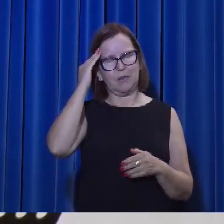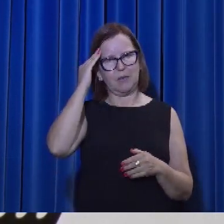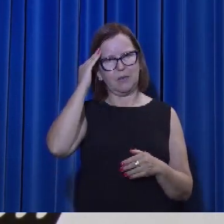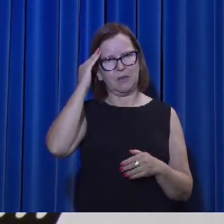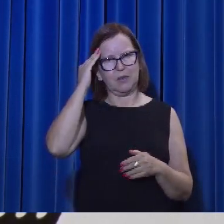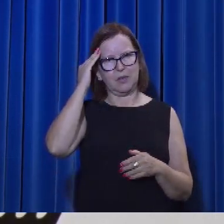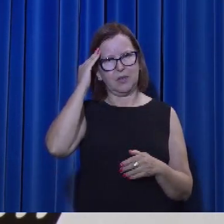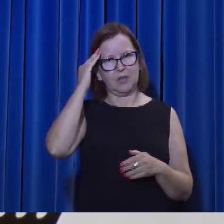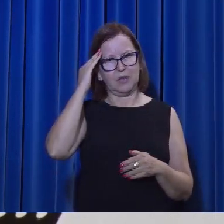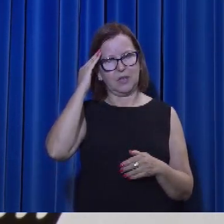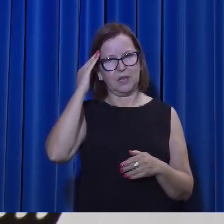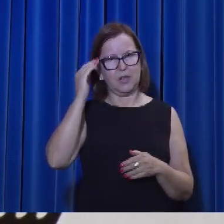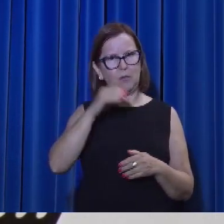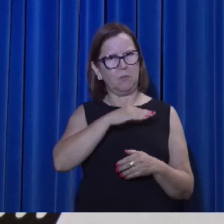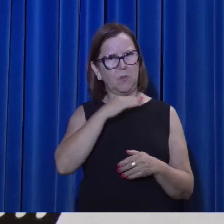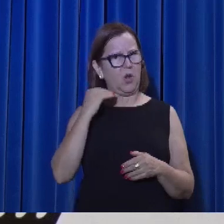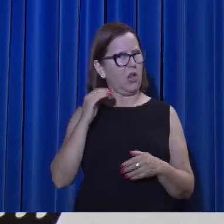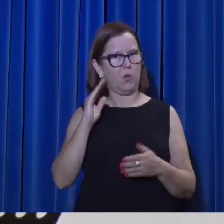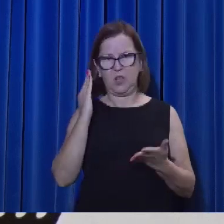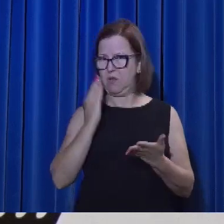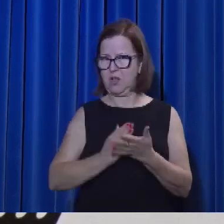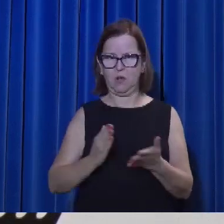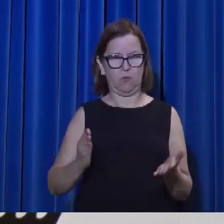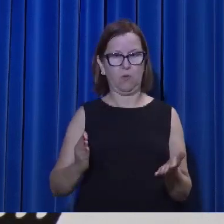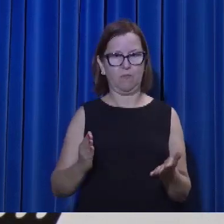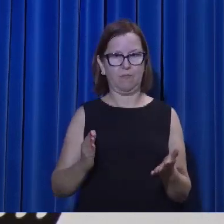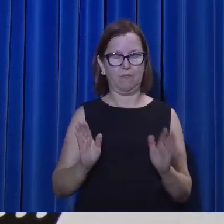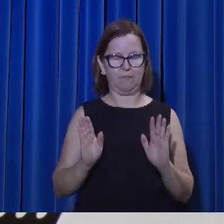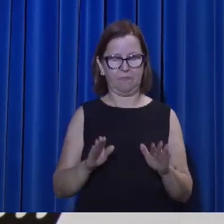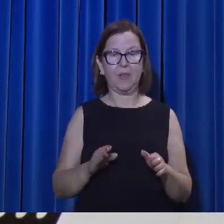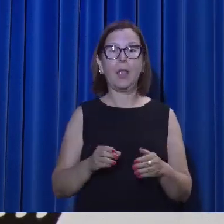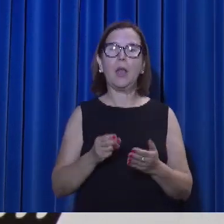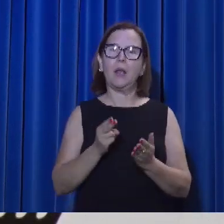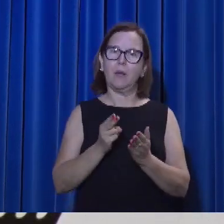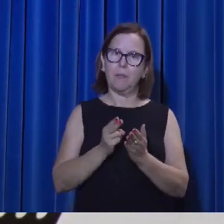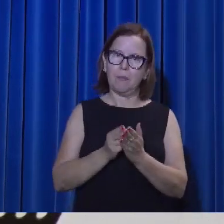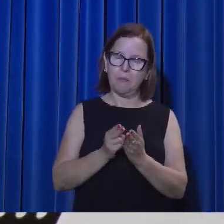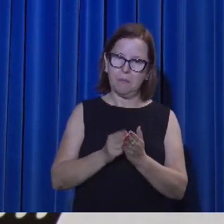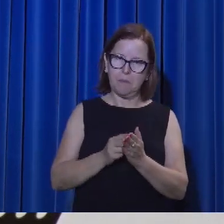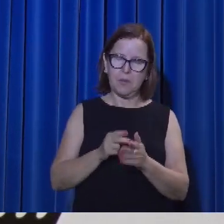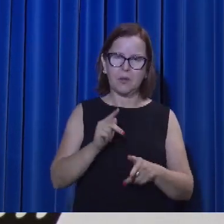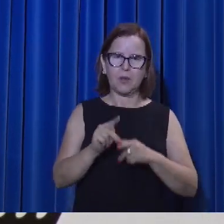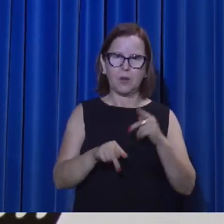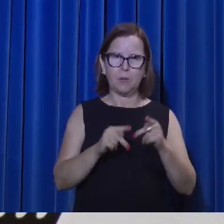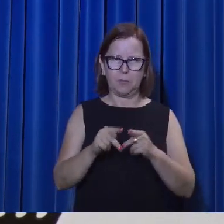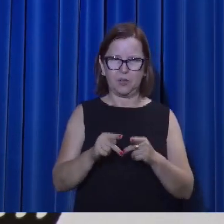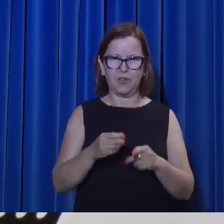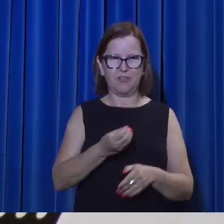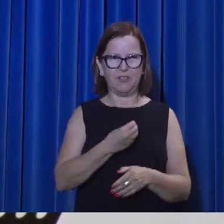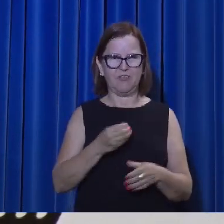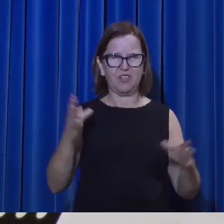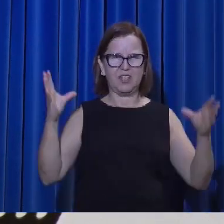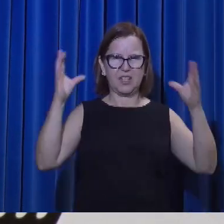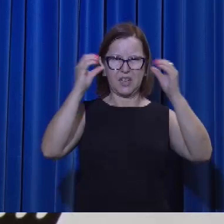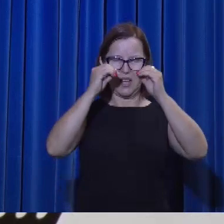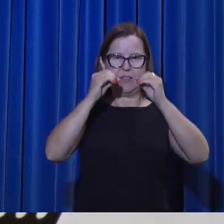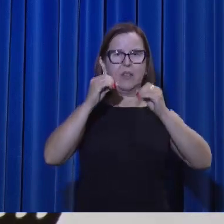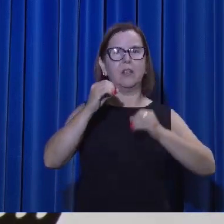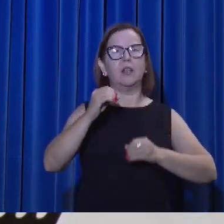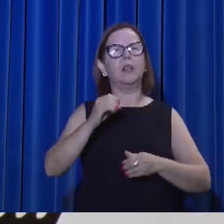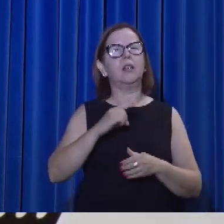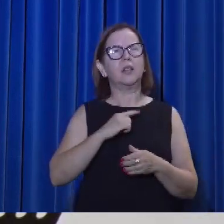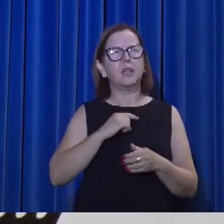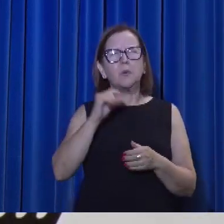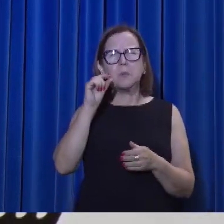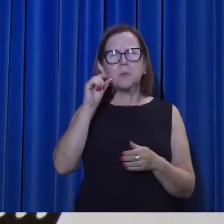Então você perceba que mesmo a humanidade toda mergulhada em trevas, ainda tem um tiquinho da luz, uma fagulha dessa luz